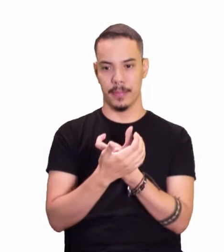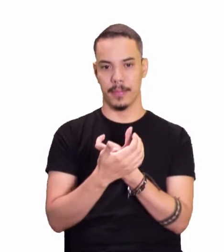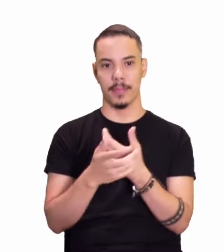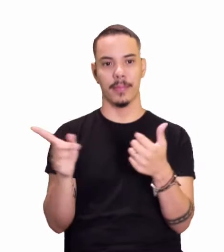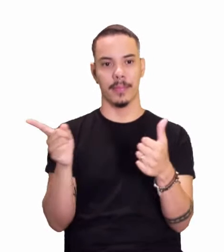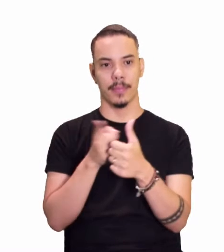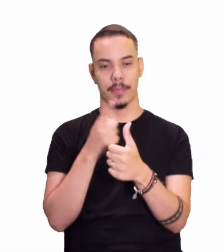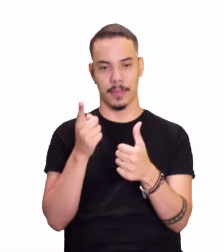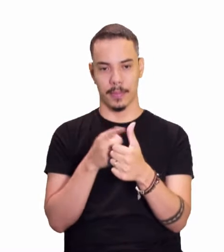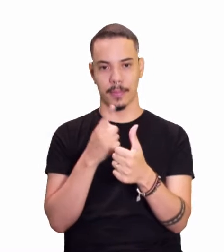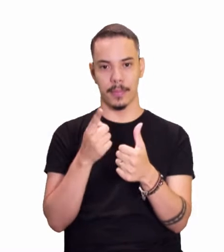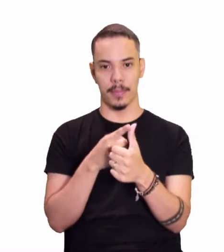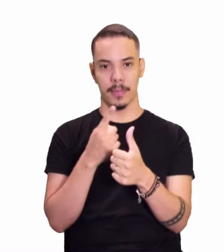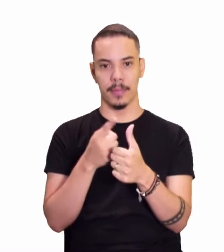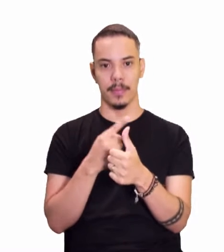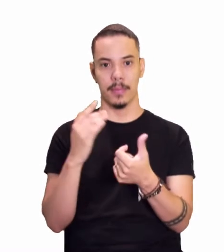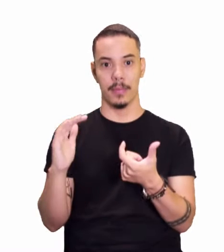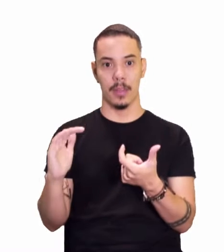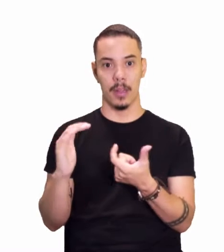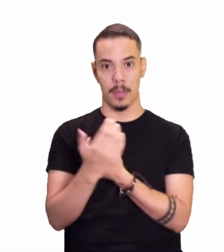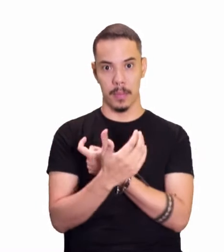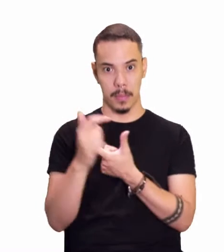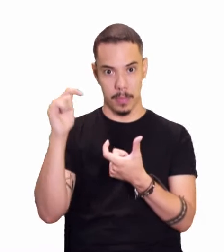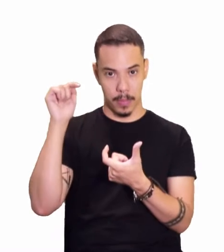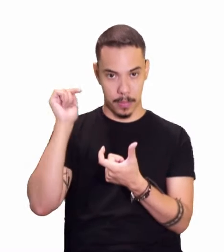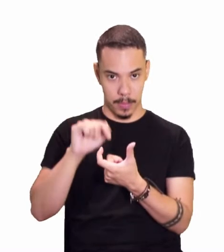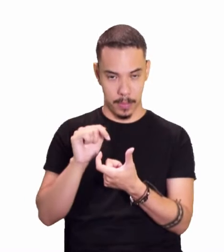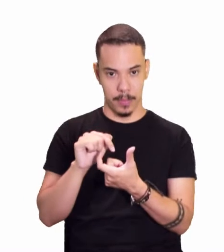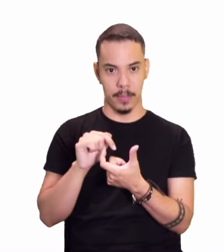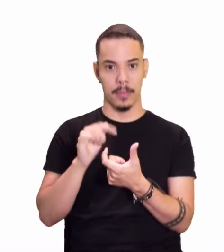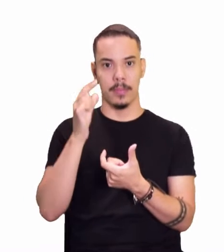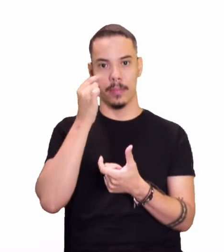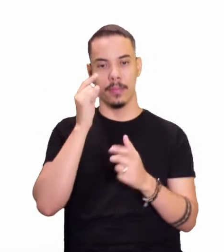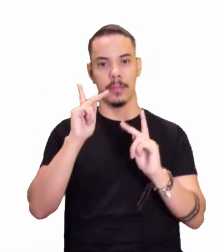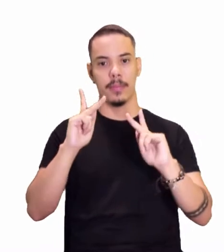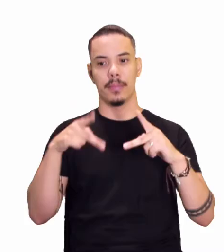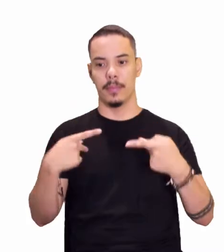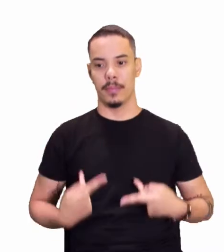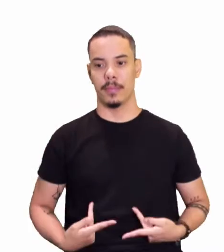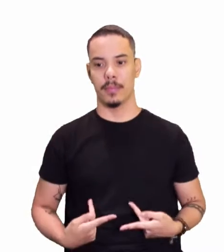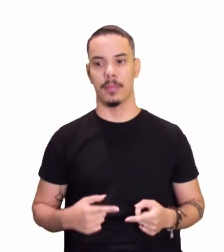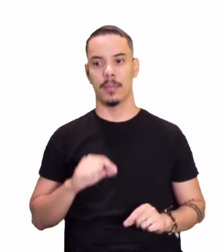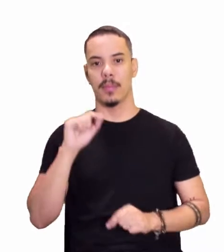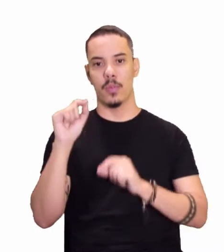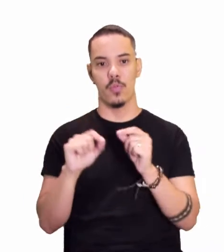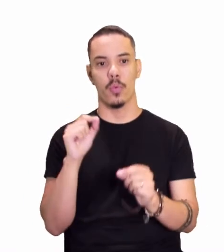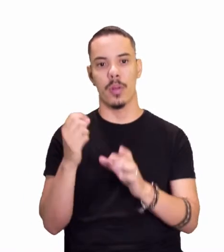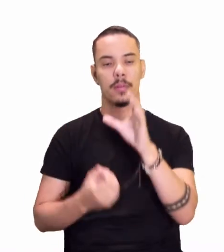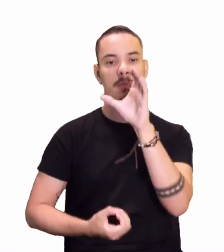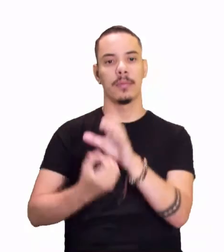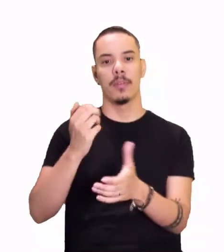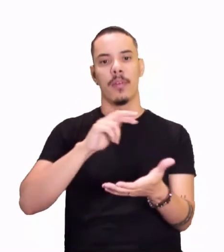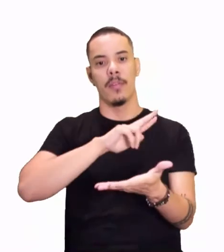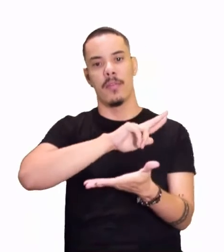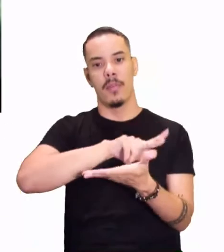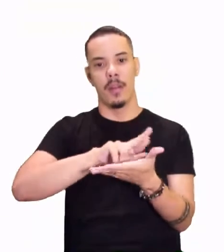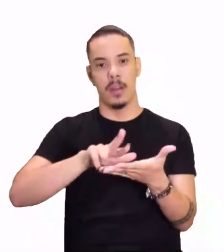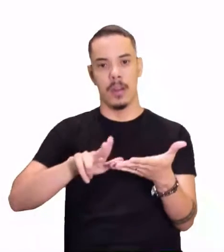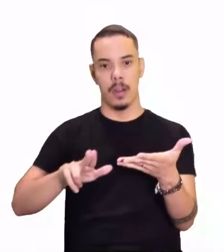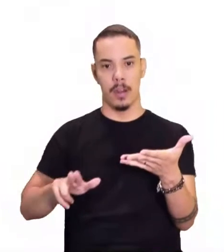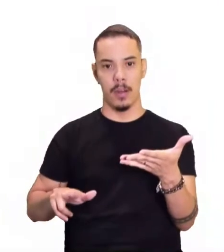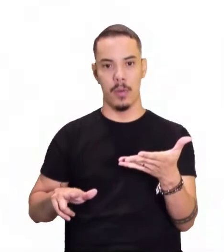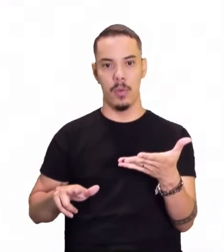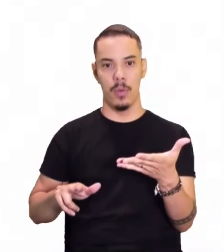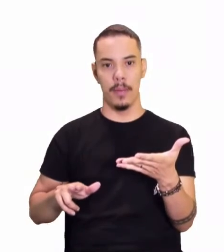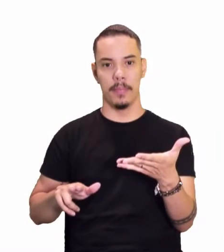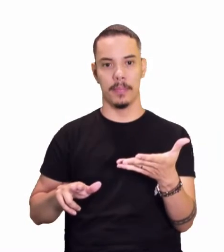Primeiro, o termo humanismo, a palavra humanismo, ela aí abriga várias